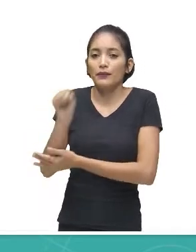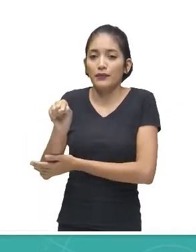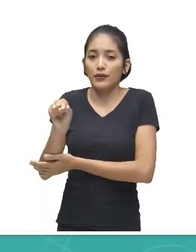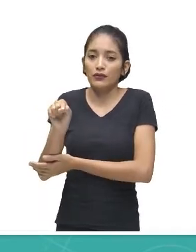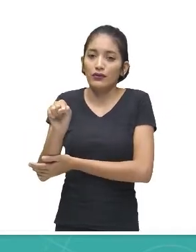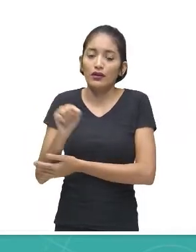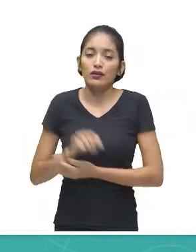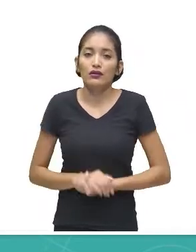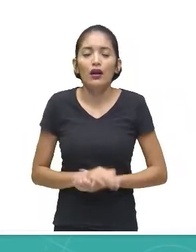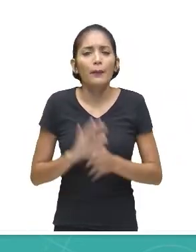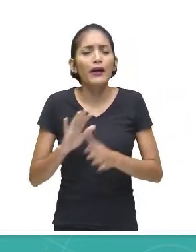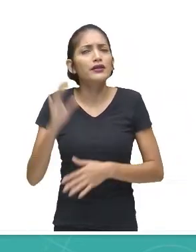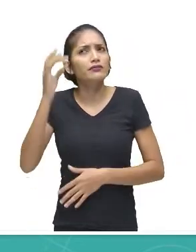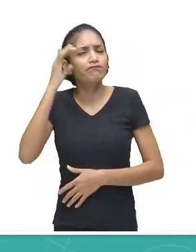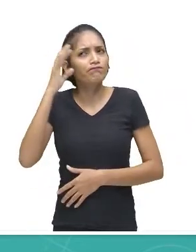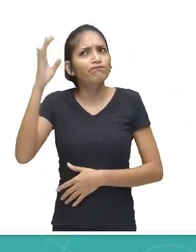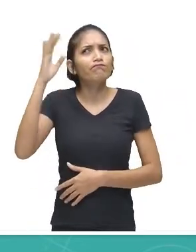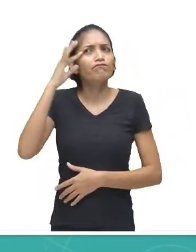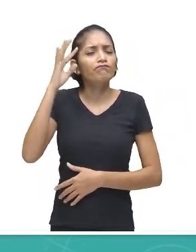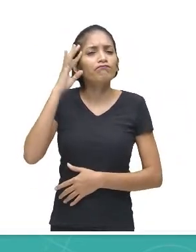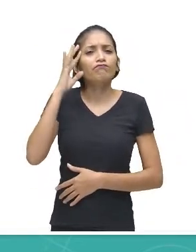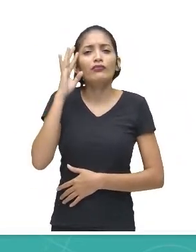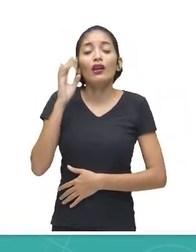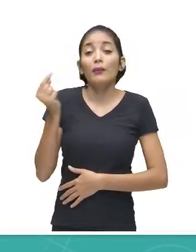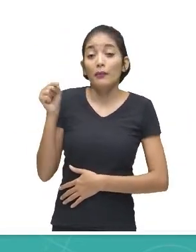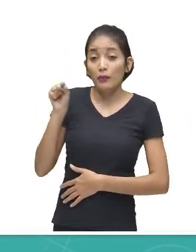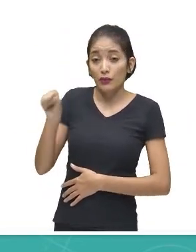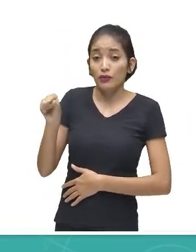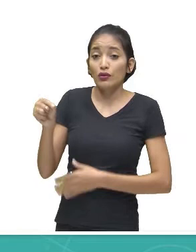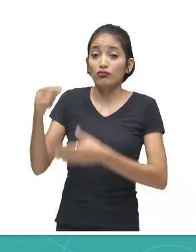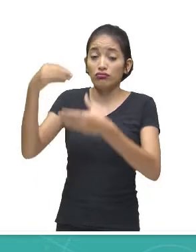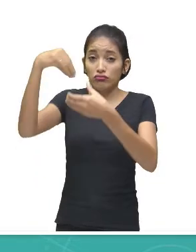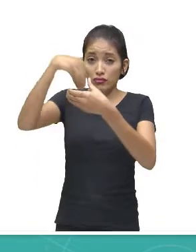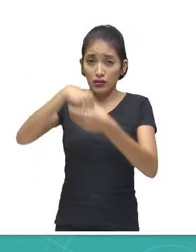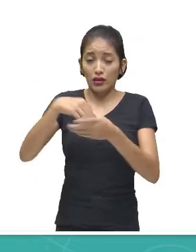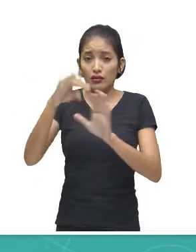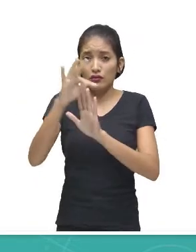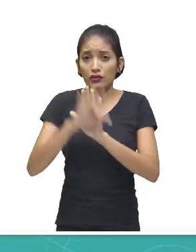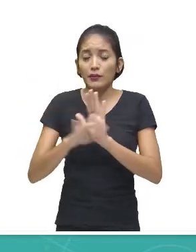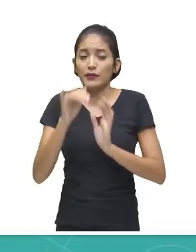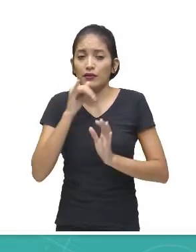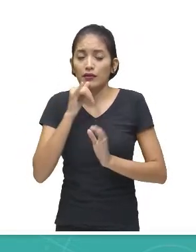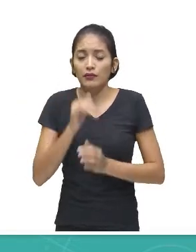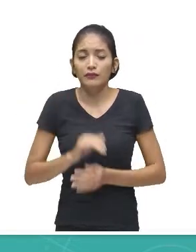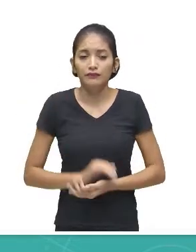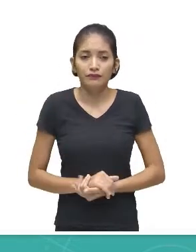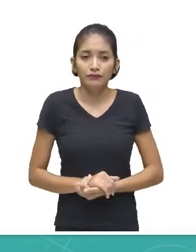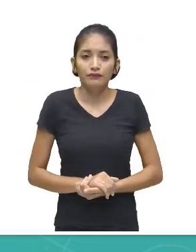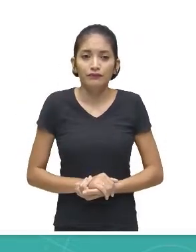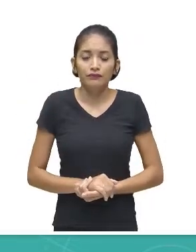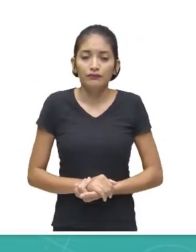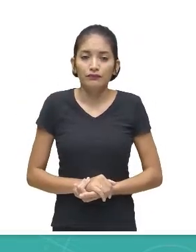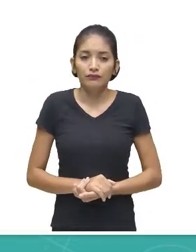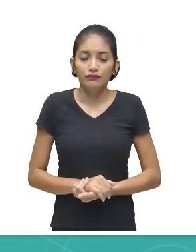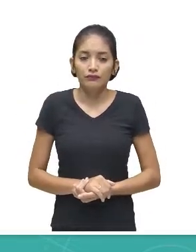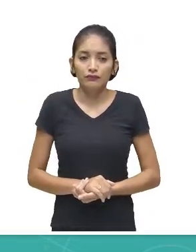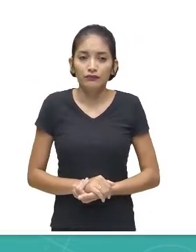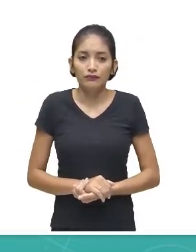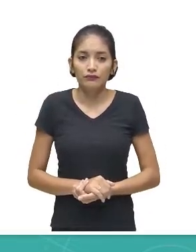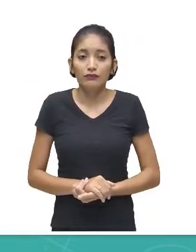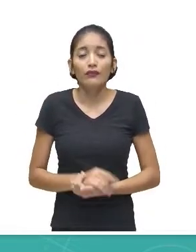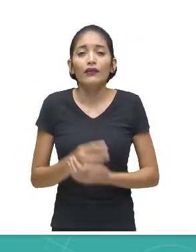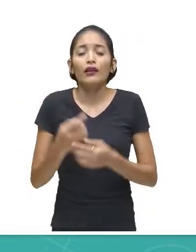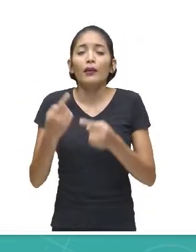pode imaginar a pontuação nesse texto, né? Como, por exemplo, a gente pode colocar aqui, porque já